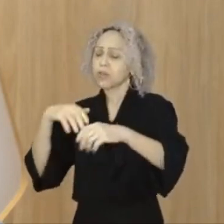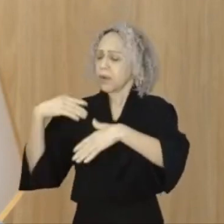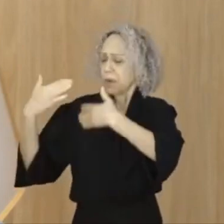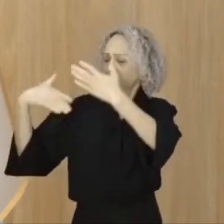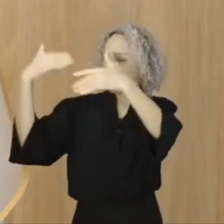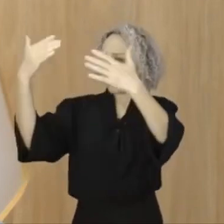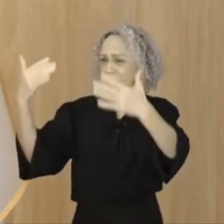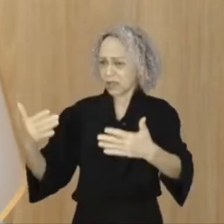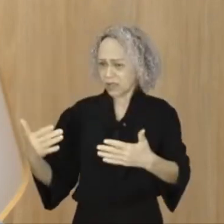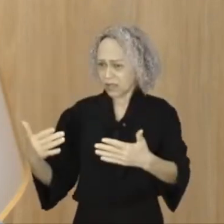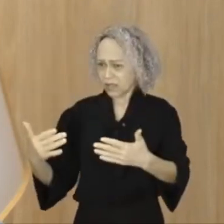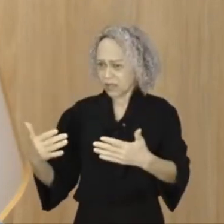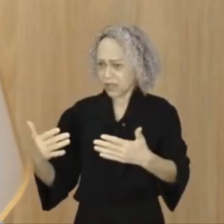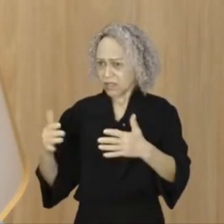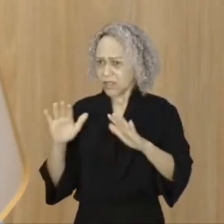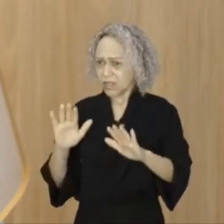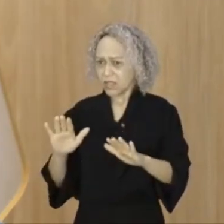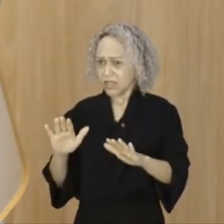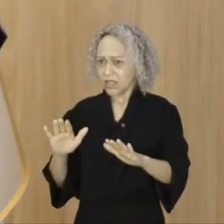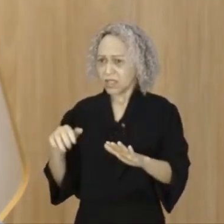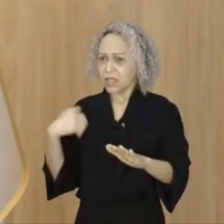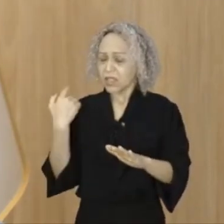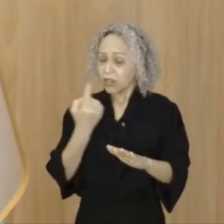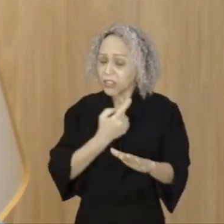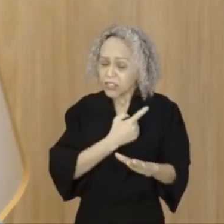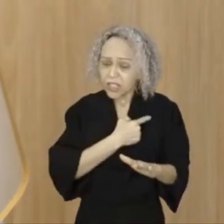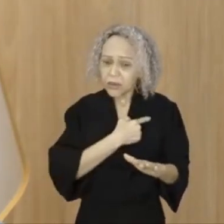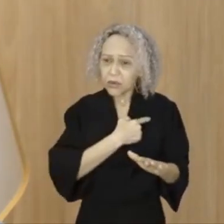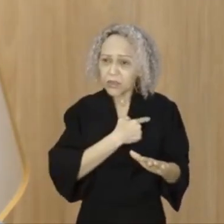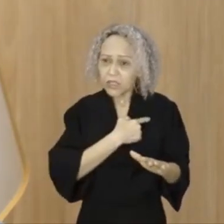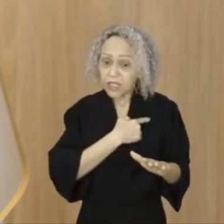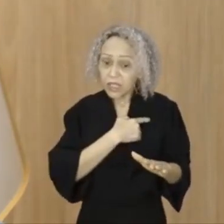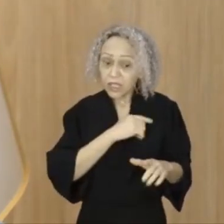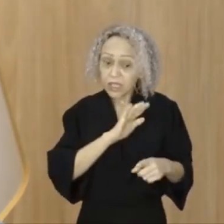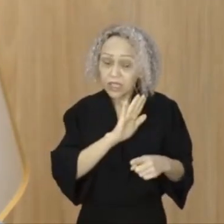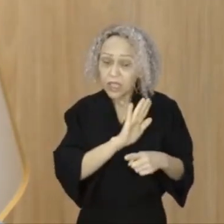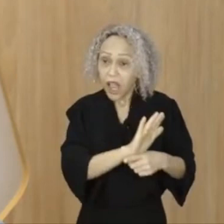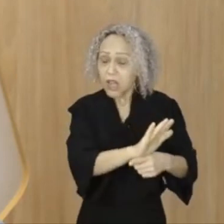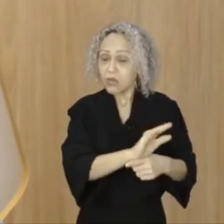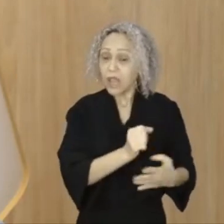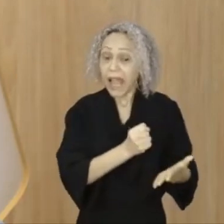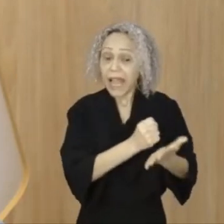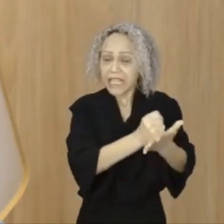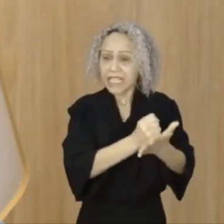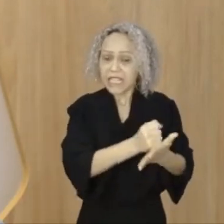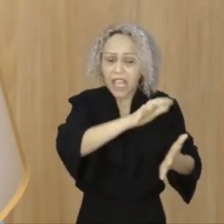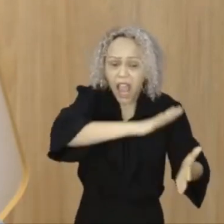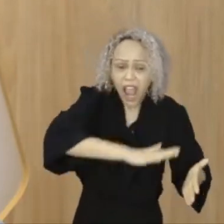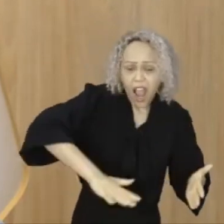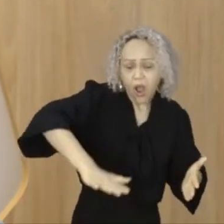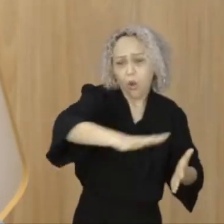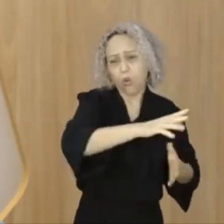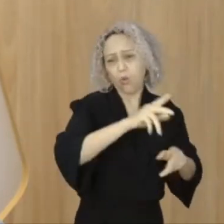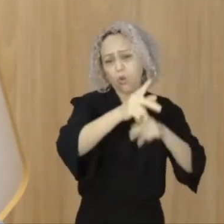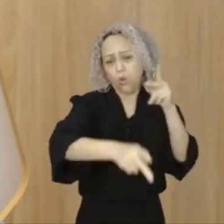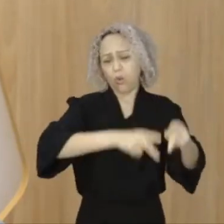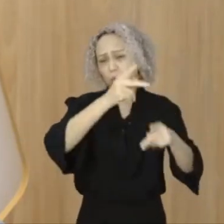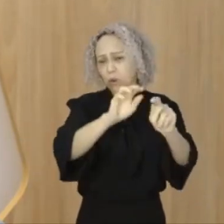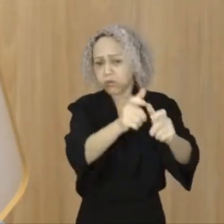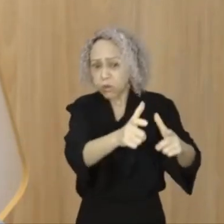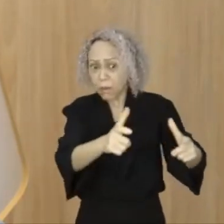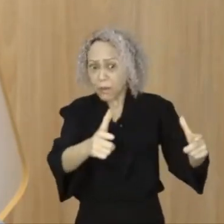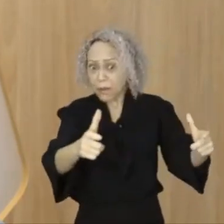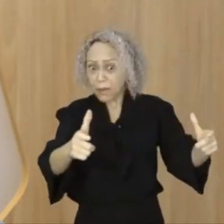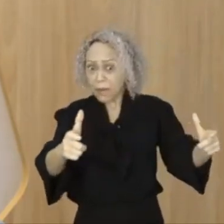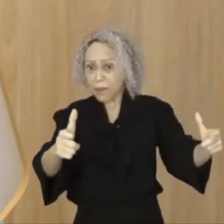pelo andar de cima. Você tem que alargar a base de consumidores e de renda e de classe média popular. Então, esta